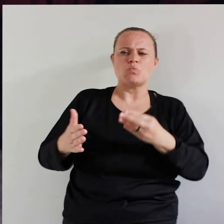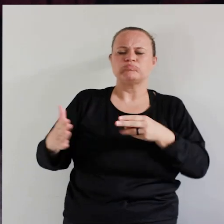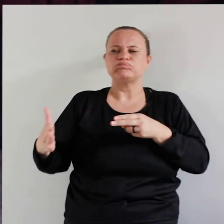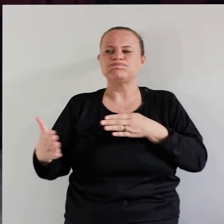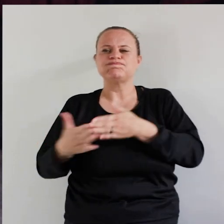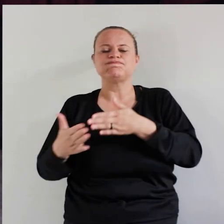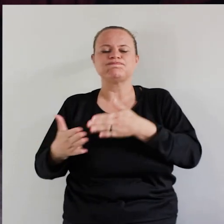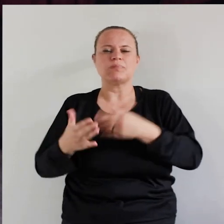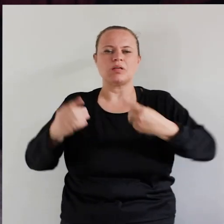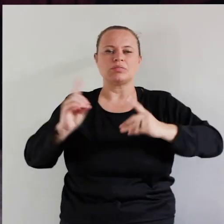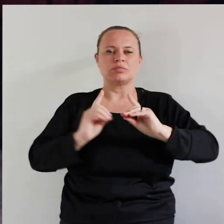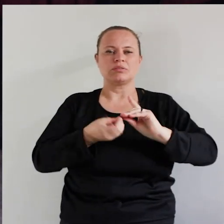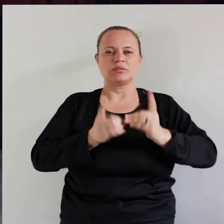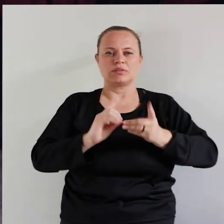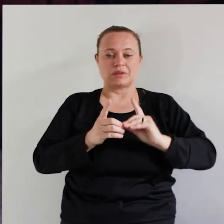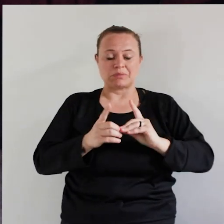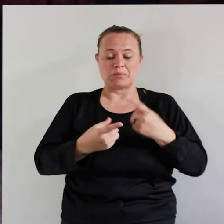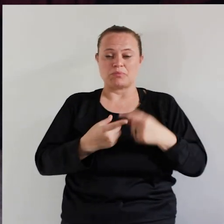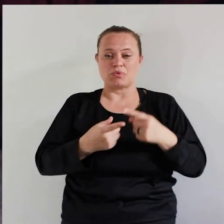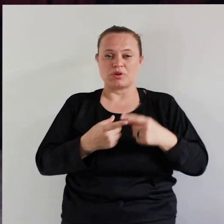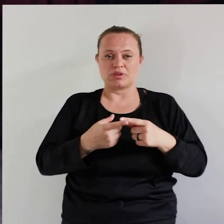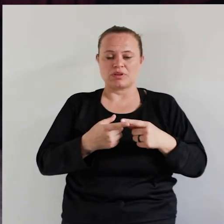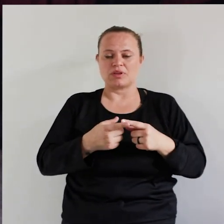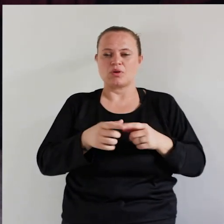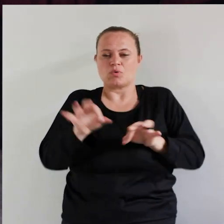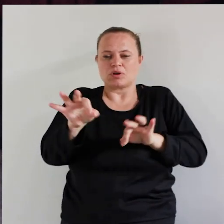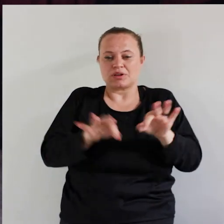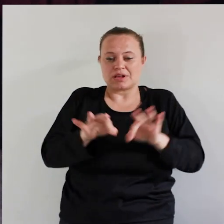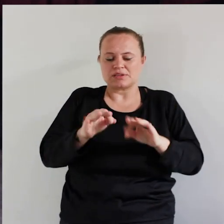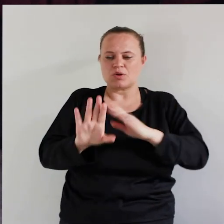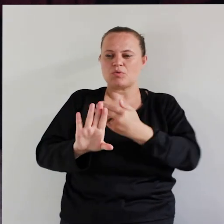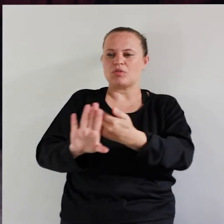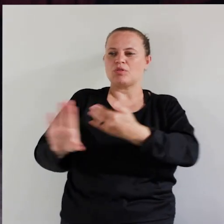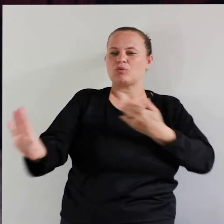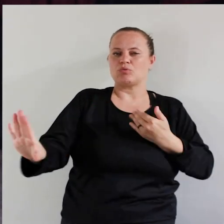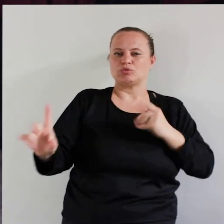interferiam na gestão e na dinâmica, fazendo